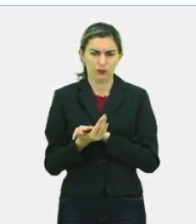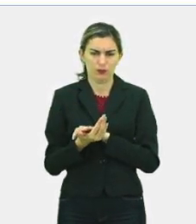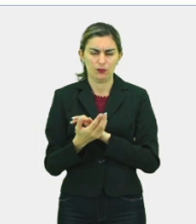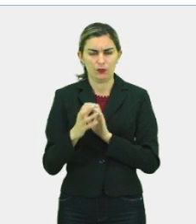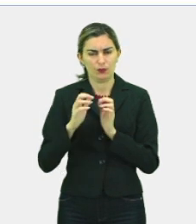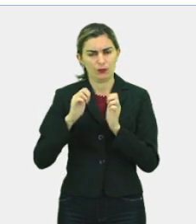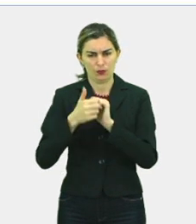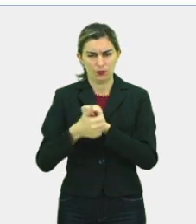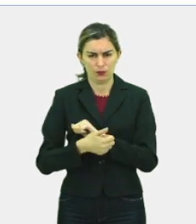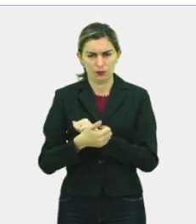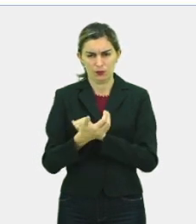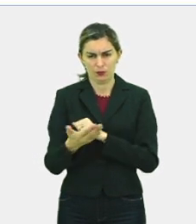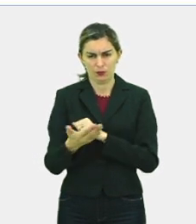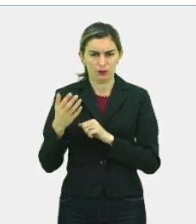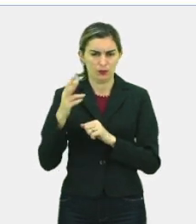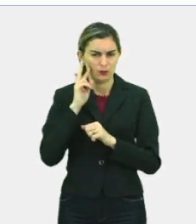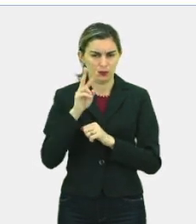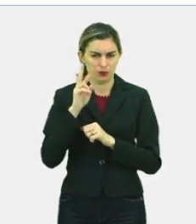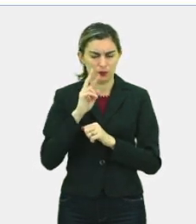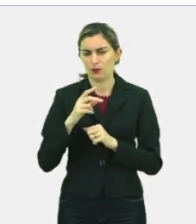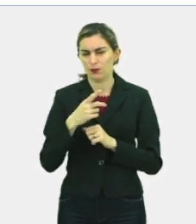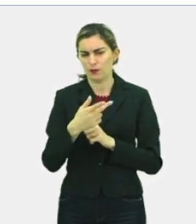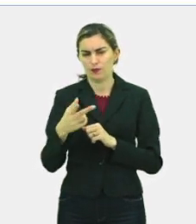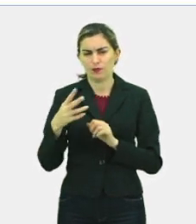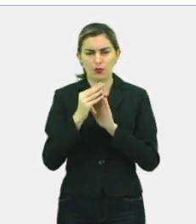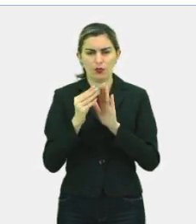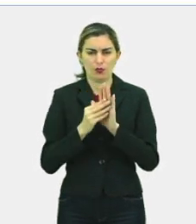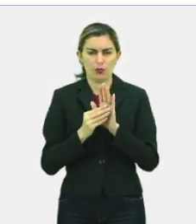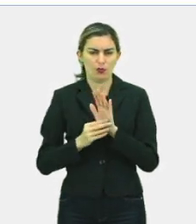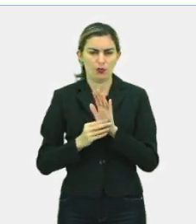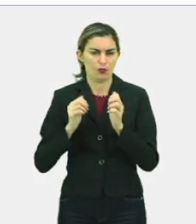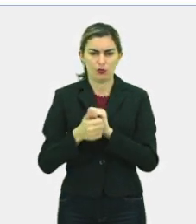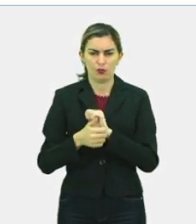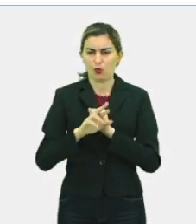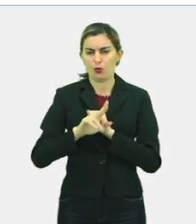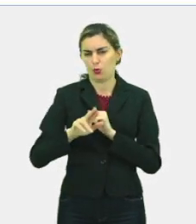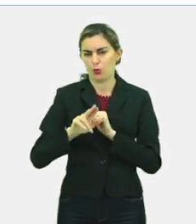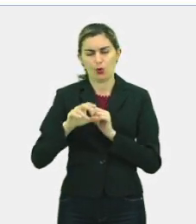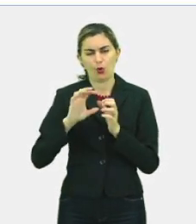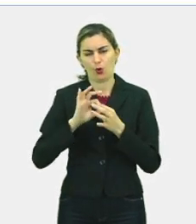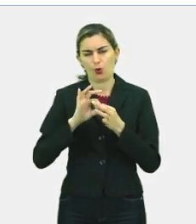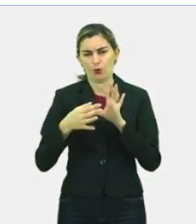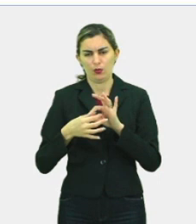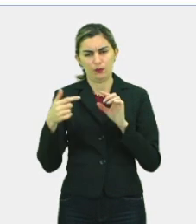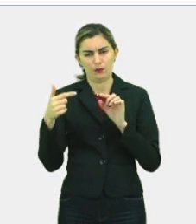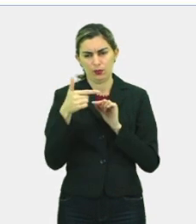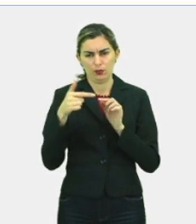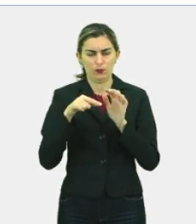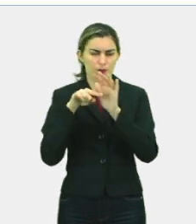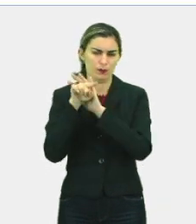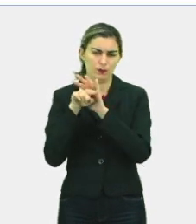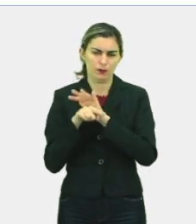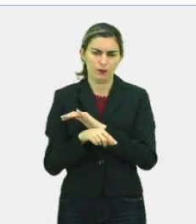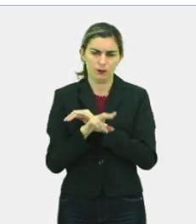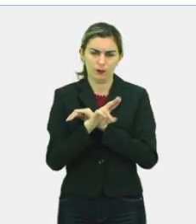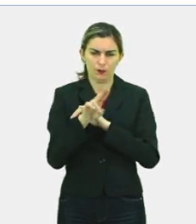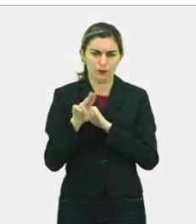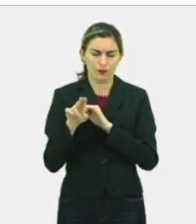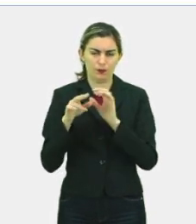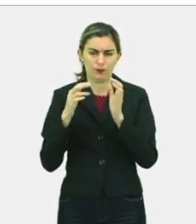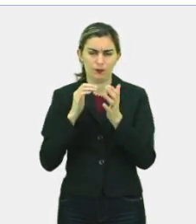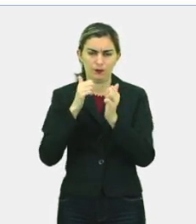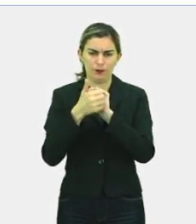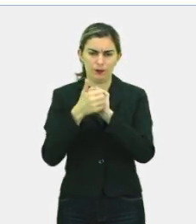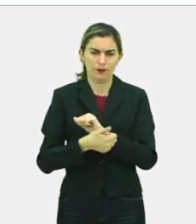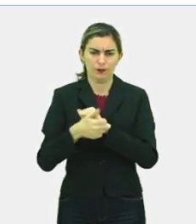são olímpicos, tá? Lembrando isso, não adianta você colocar um esporte que não seja olímpico. Segundo, pesquise os nomes